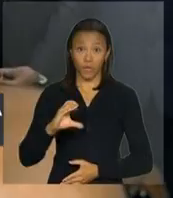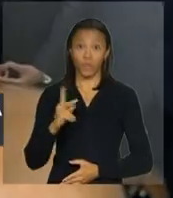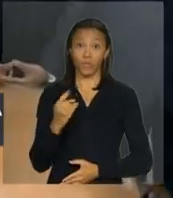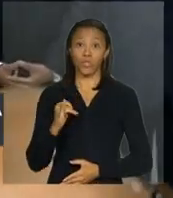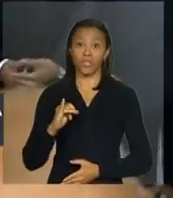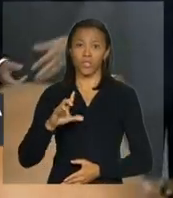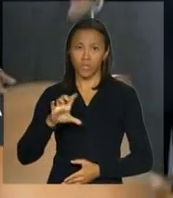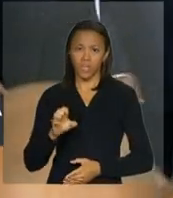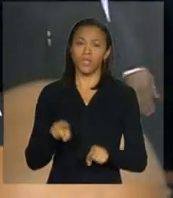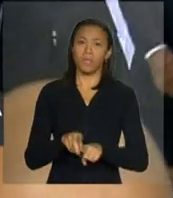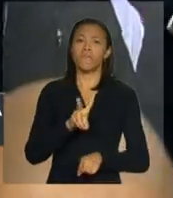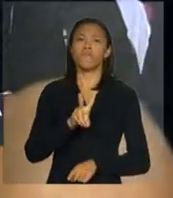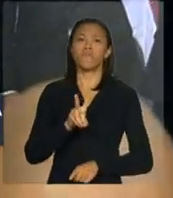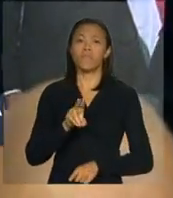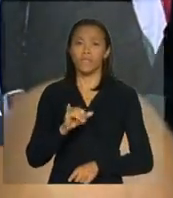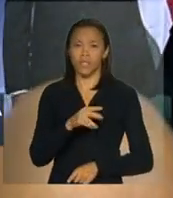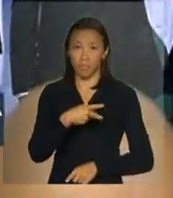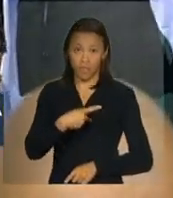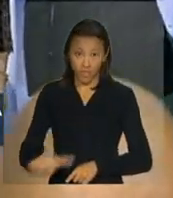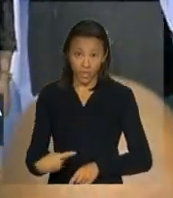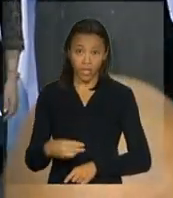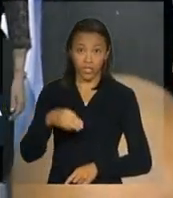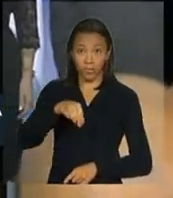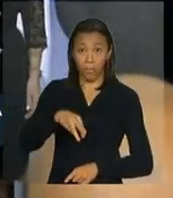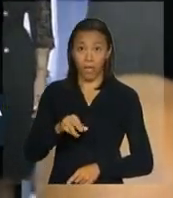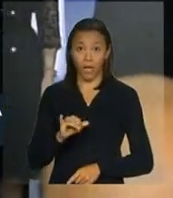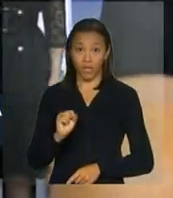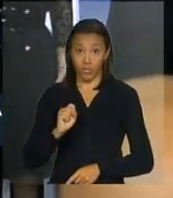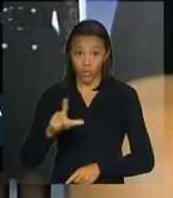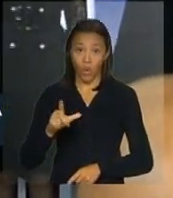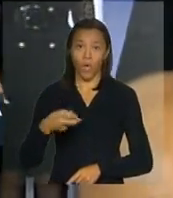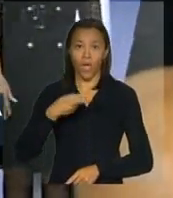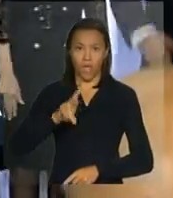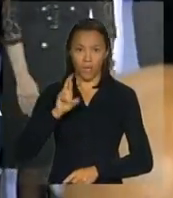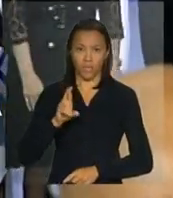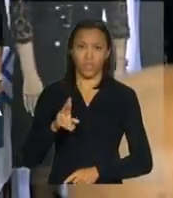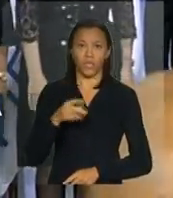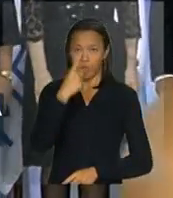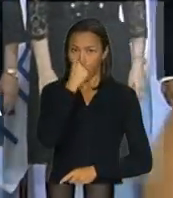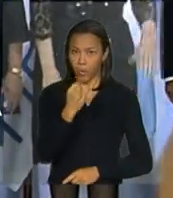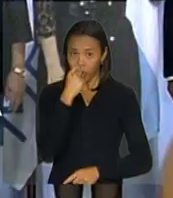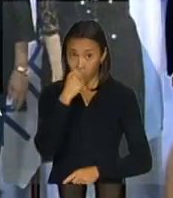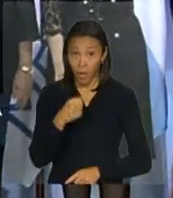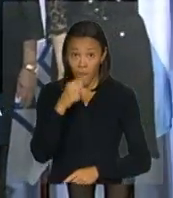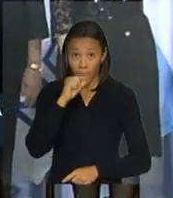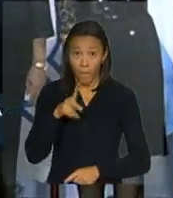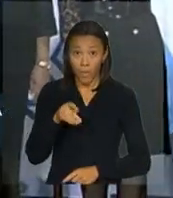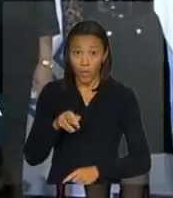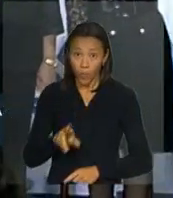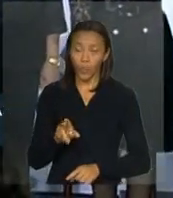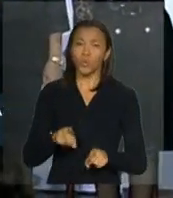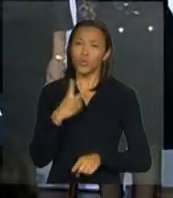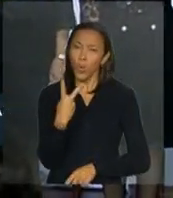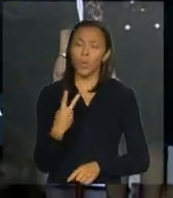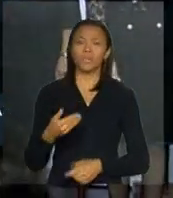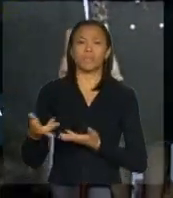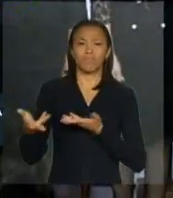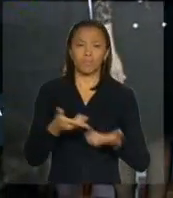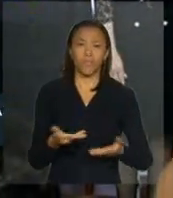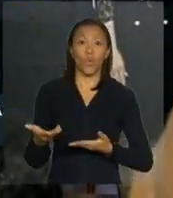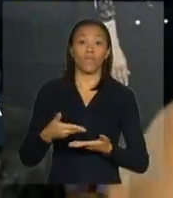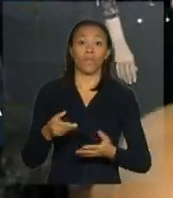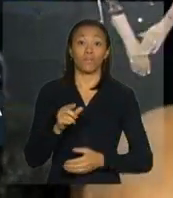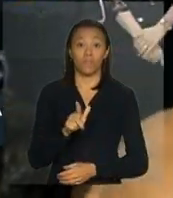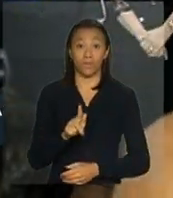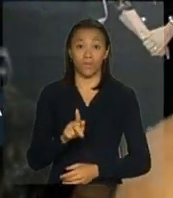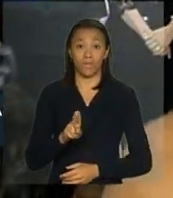vice-presidente marizol Espinoza Cruz representa o peru dois países participam como convidados Guiana